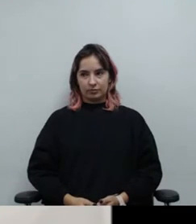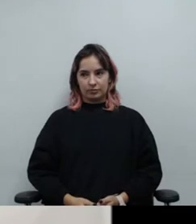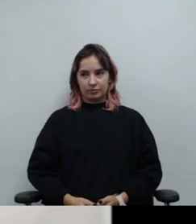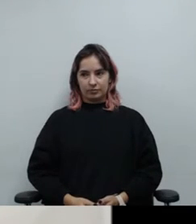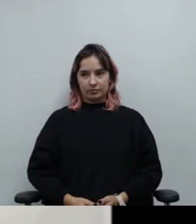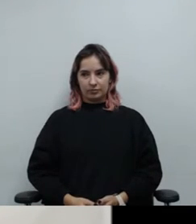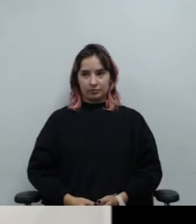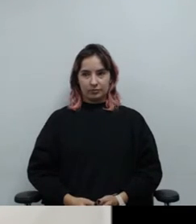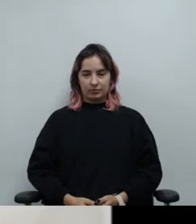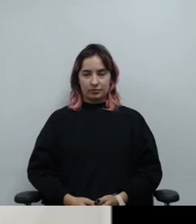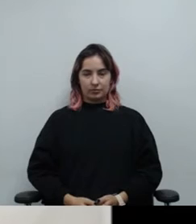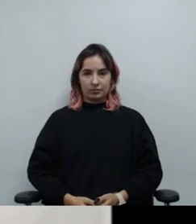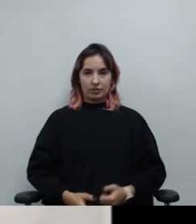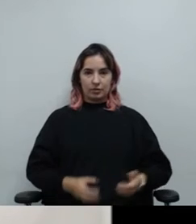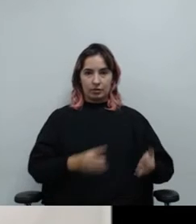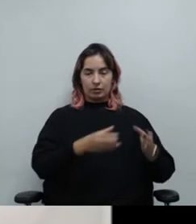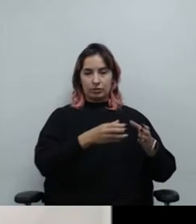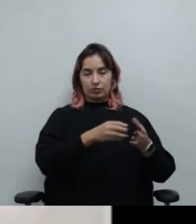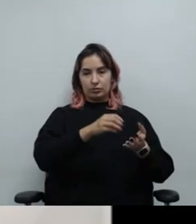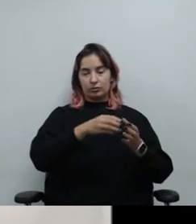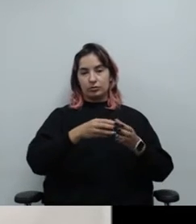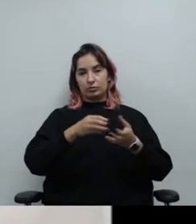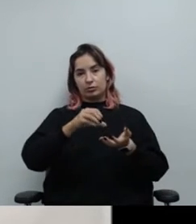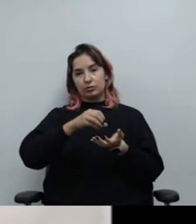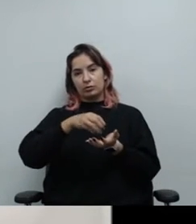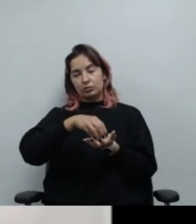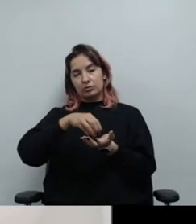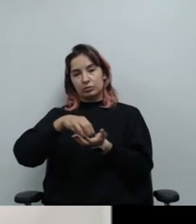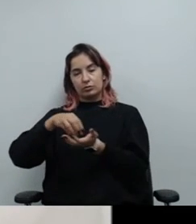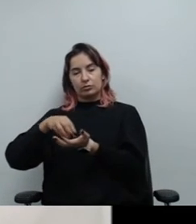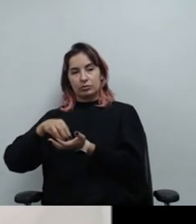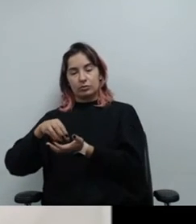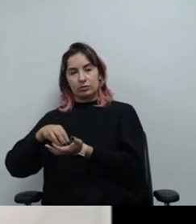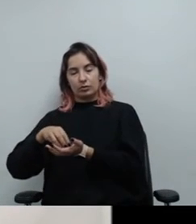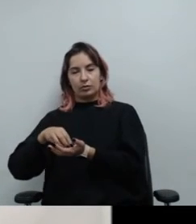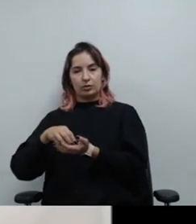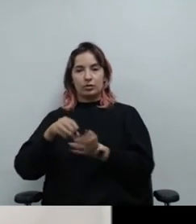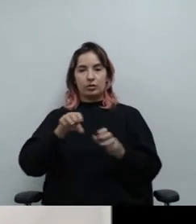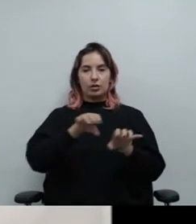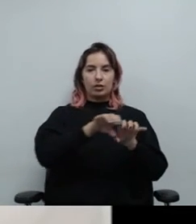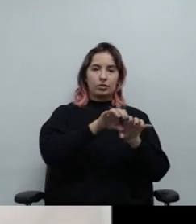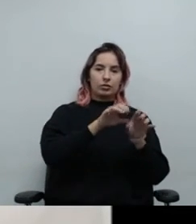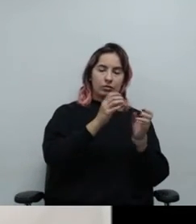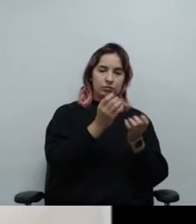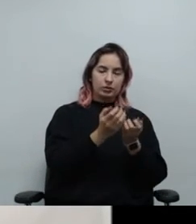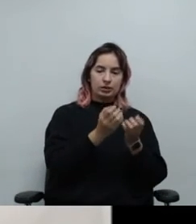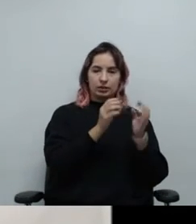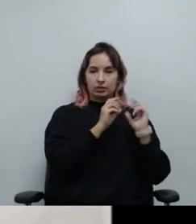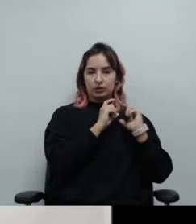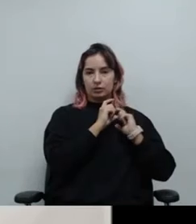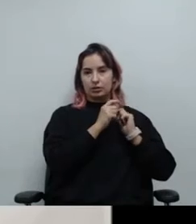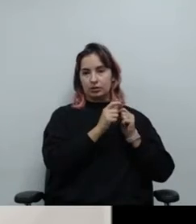núcleo, né, em relação a comunidades tradicionais,